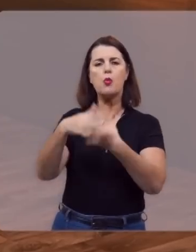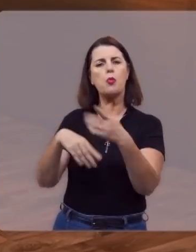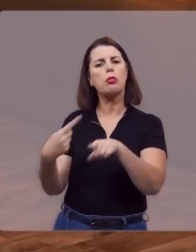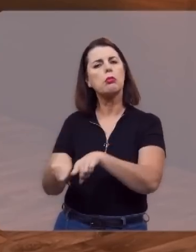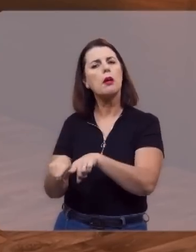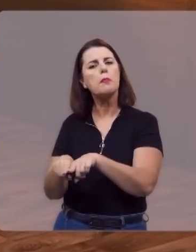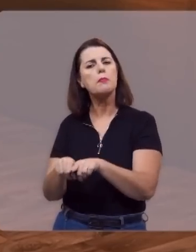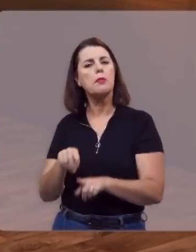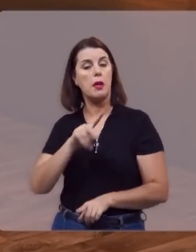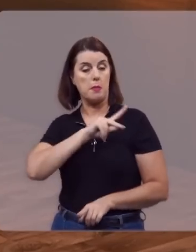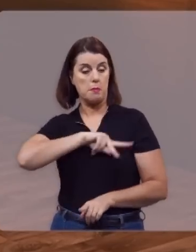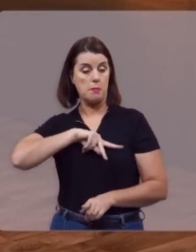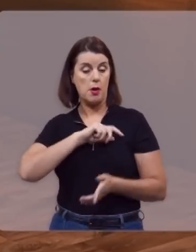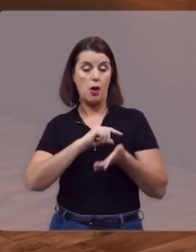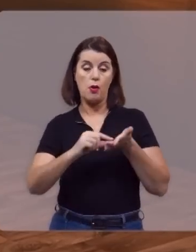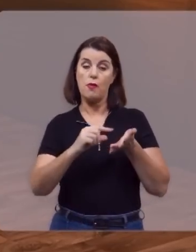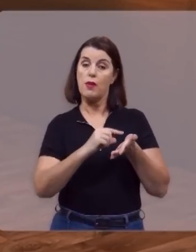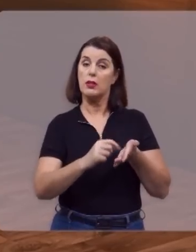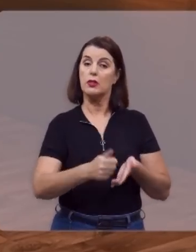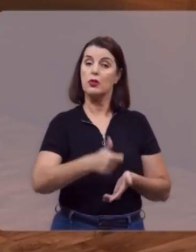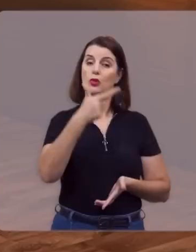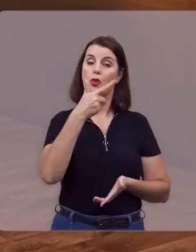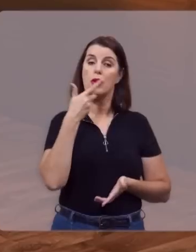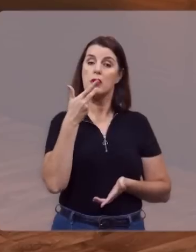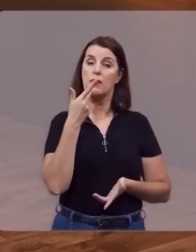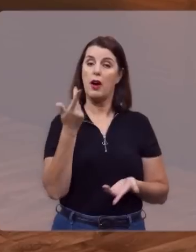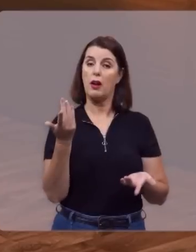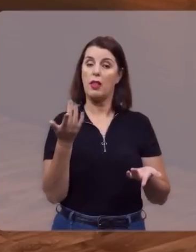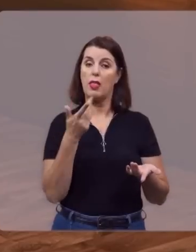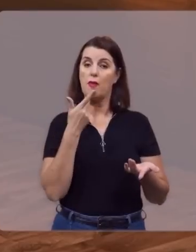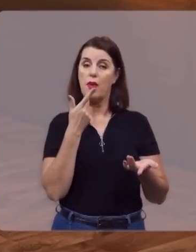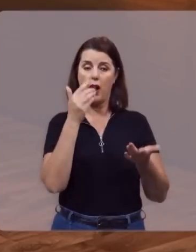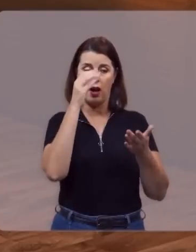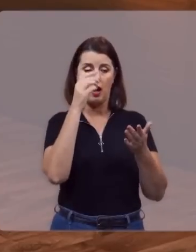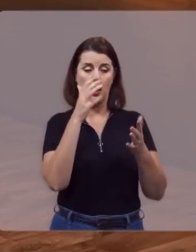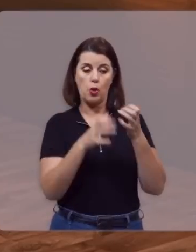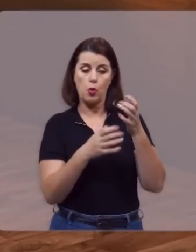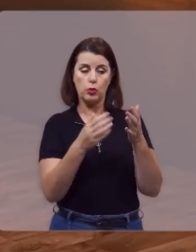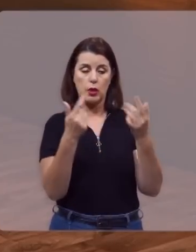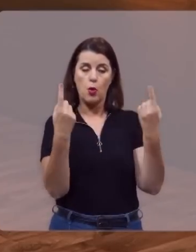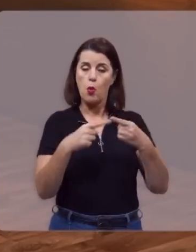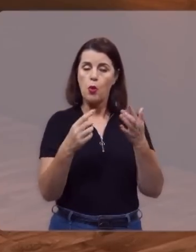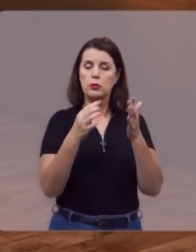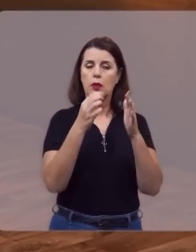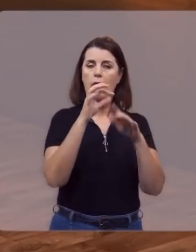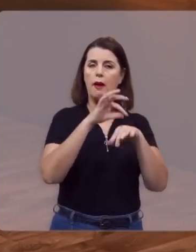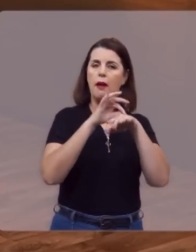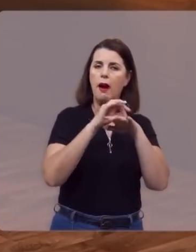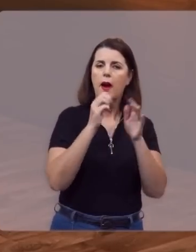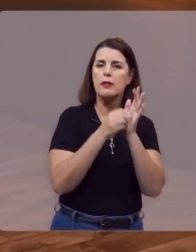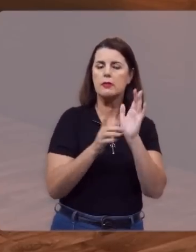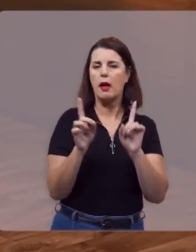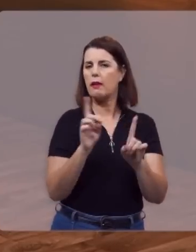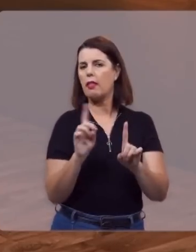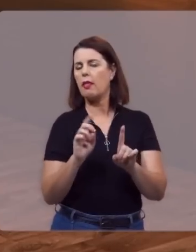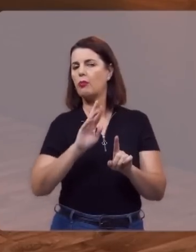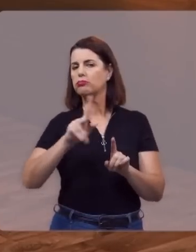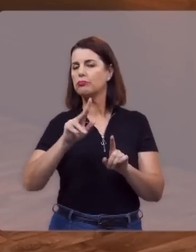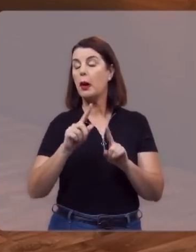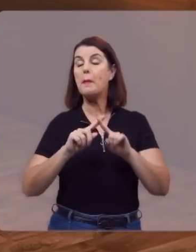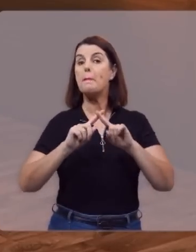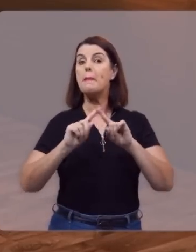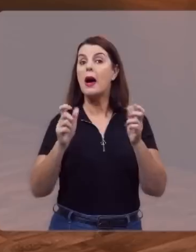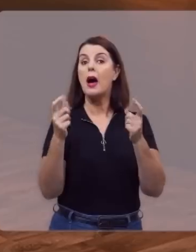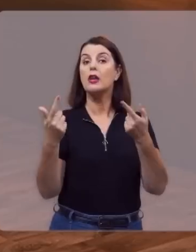dizer no versículo 12, a nossa luta não é contra carne e sangue, mas contra principados,